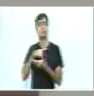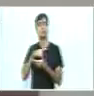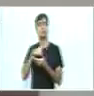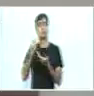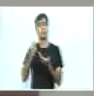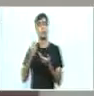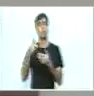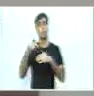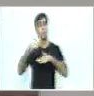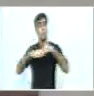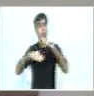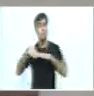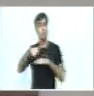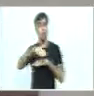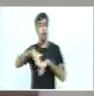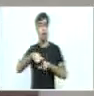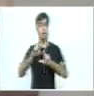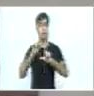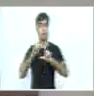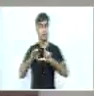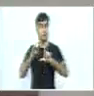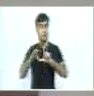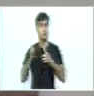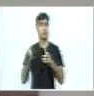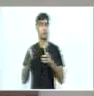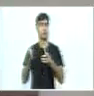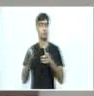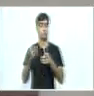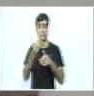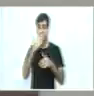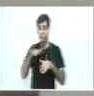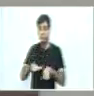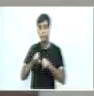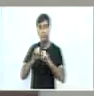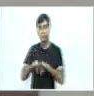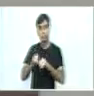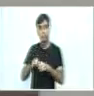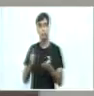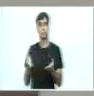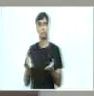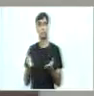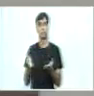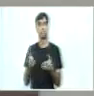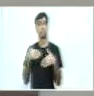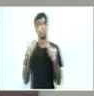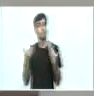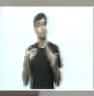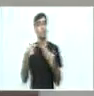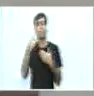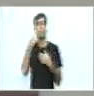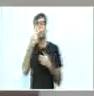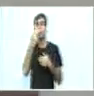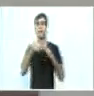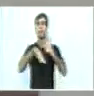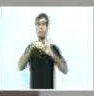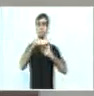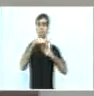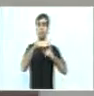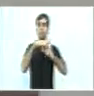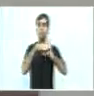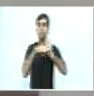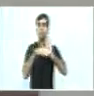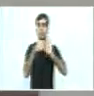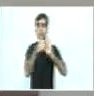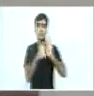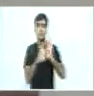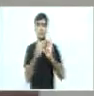o profissional licenciado em educação infantil. Então, isso são ações, né, que, na verdade,